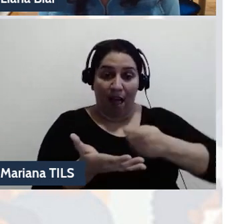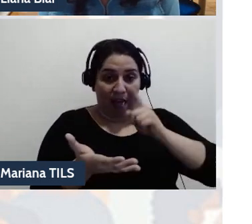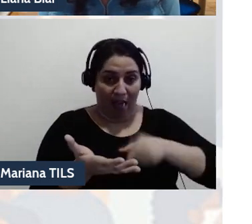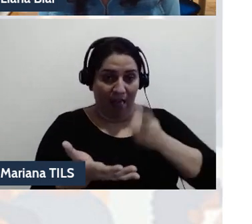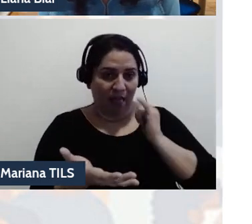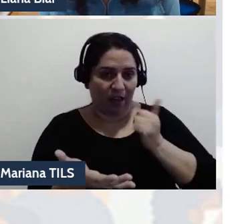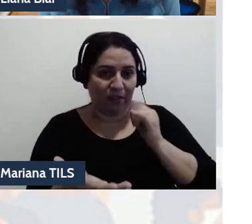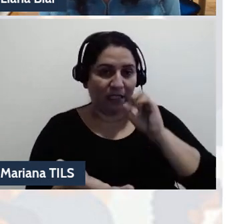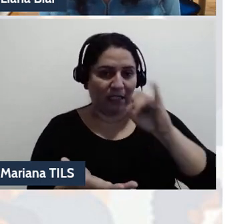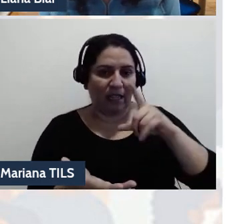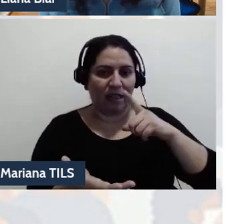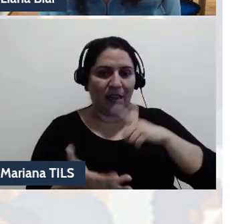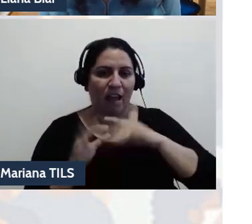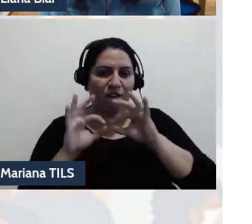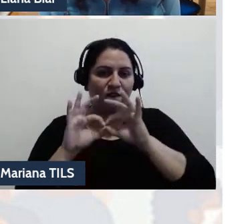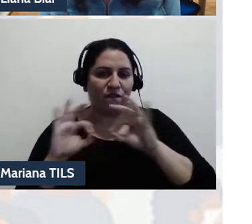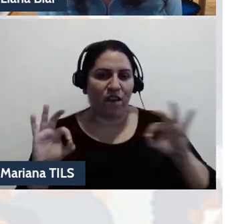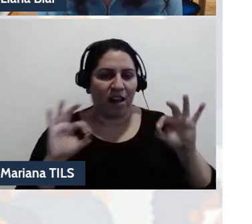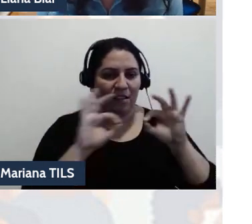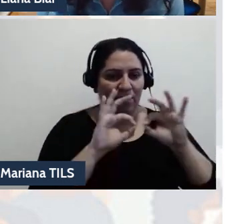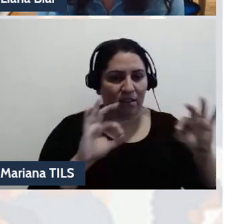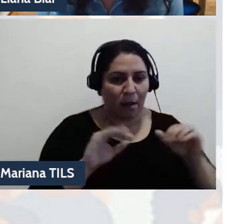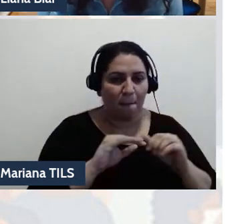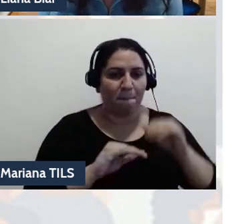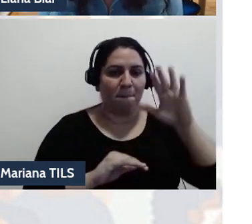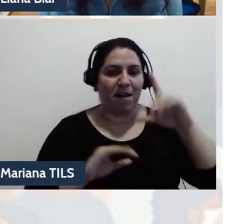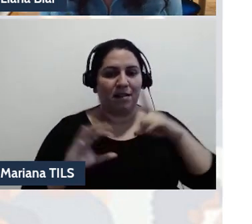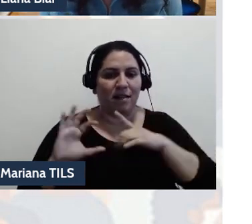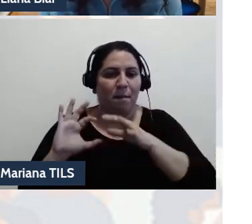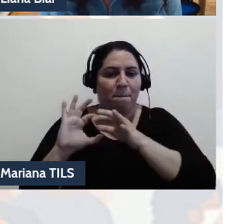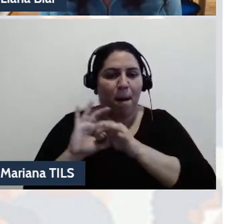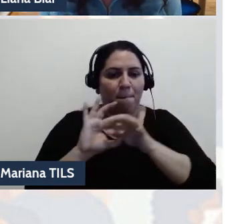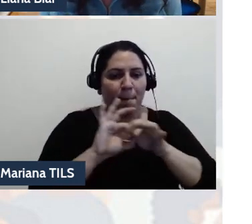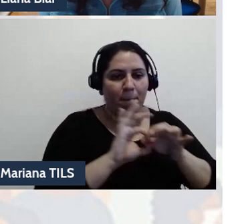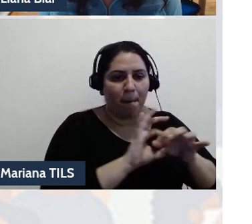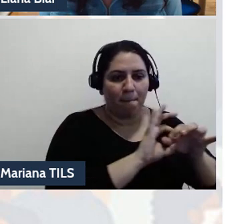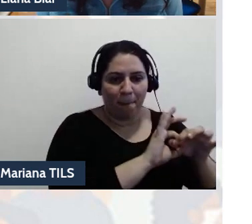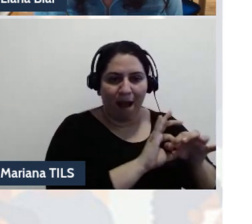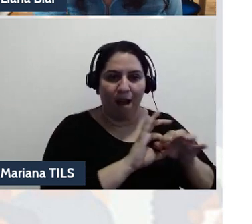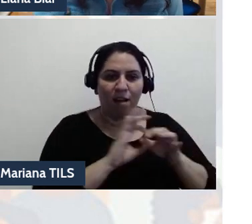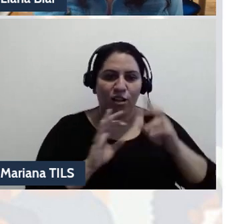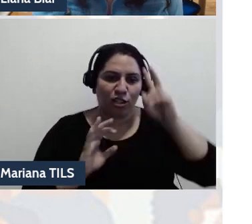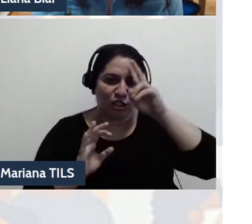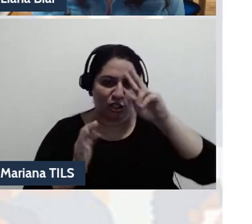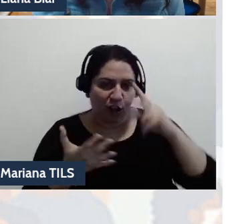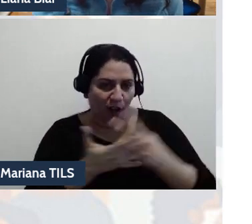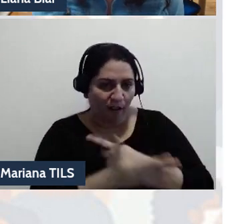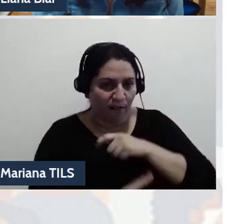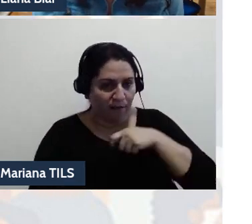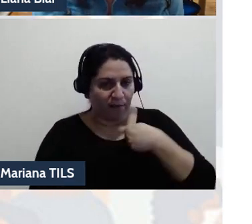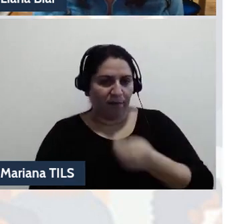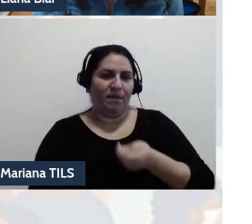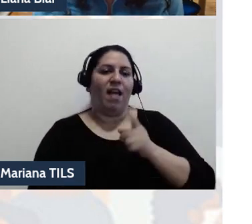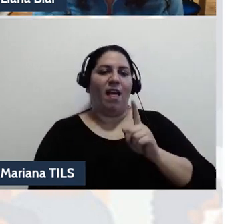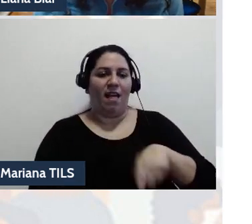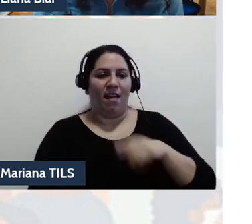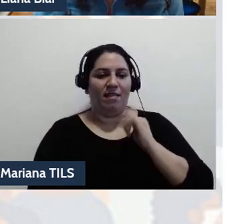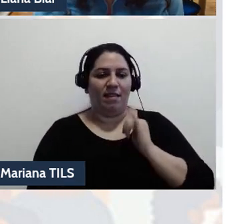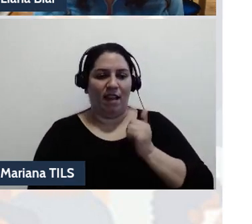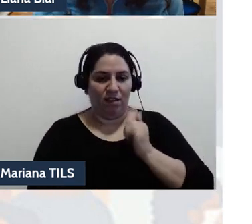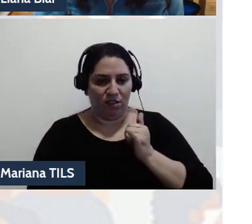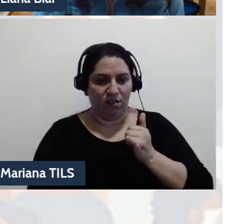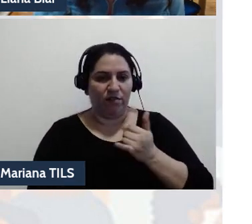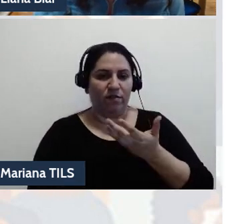ou mais orações que expressem ações em uma sequência temporal. Essa é a definição dos fundadores